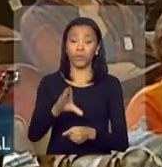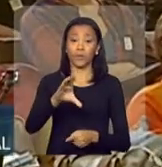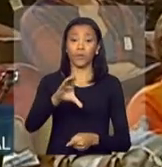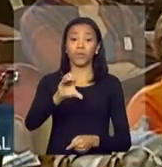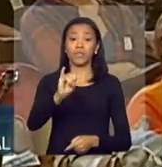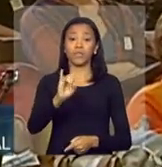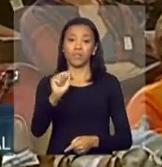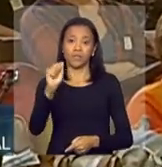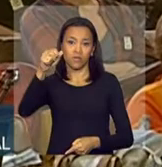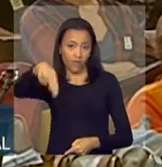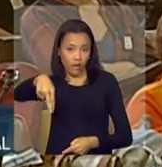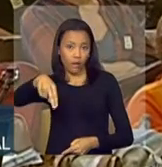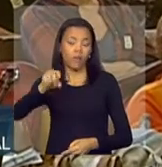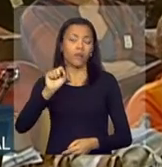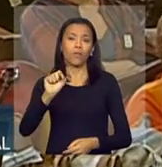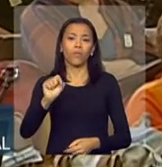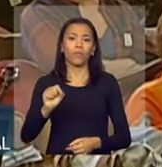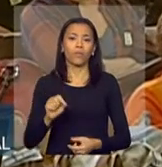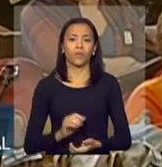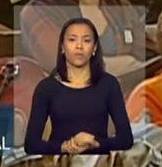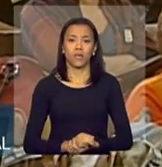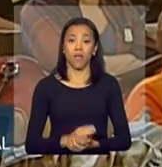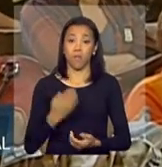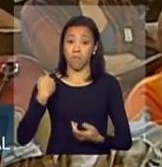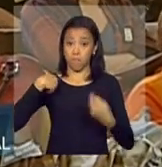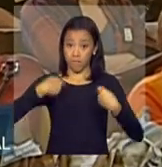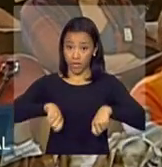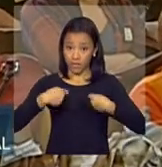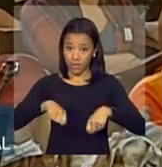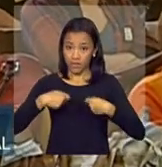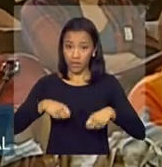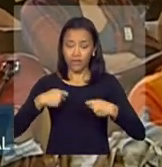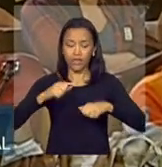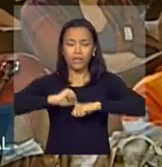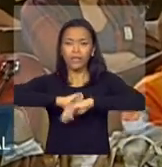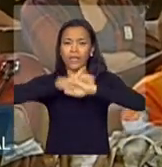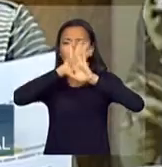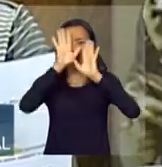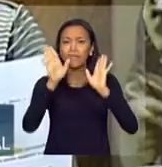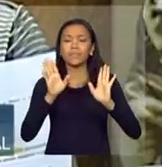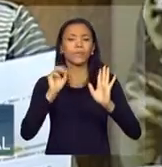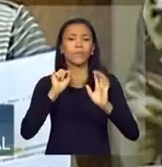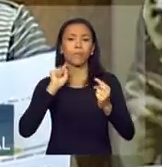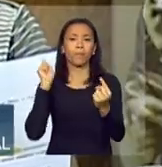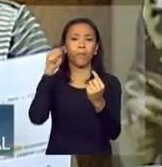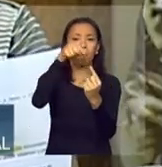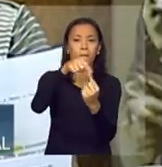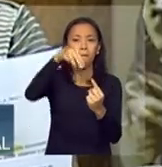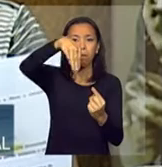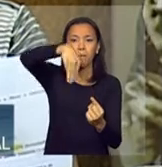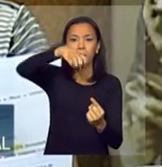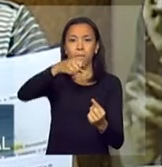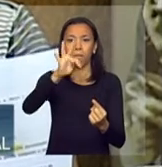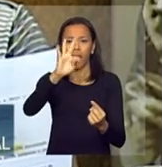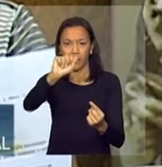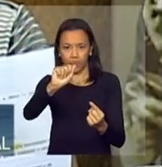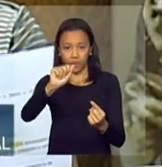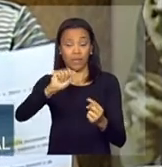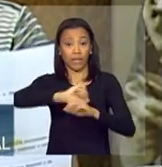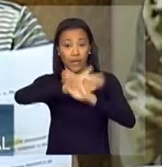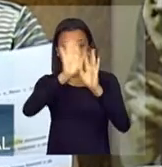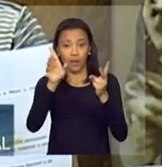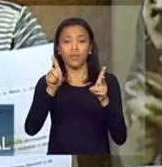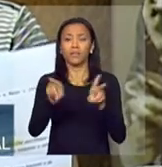política de SAN, temos a considerar necessidade de definir metas anuais, a ausência de